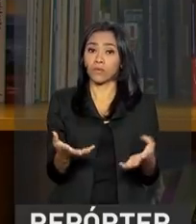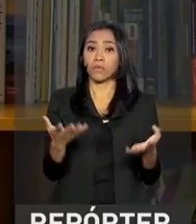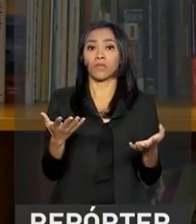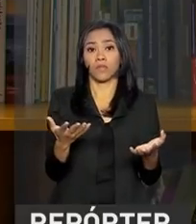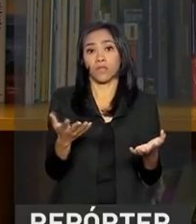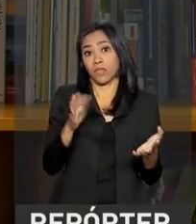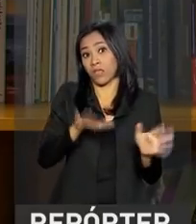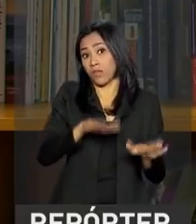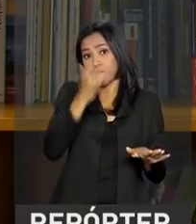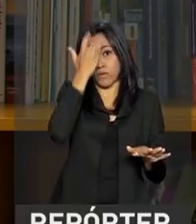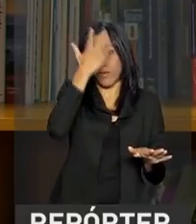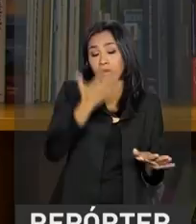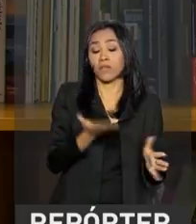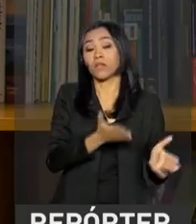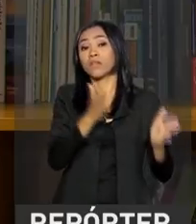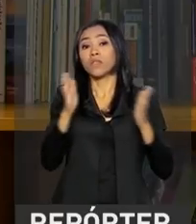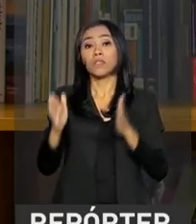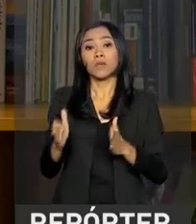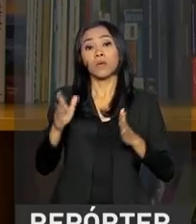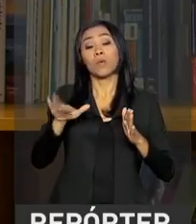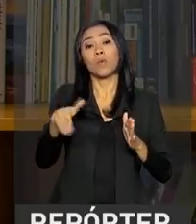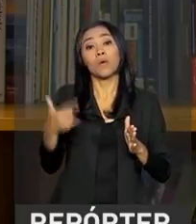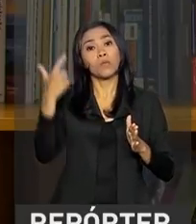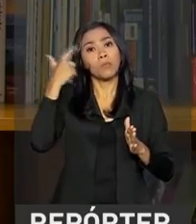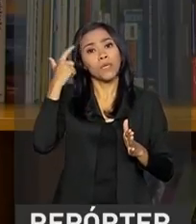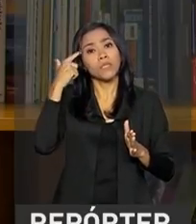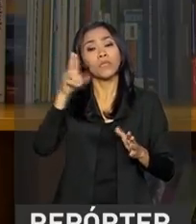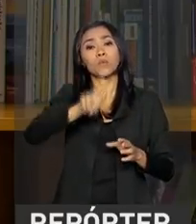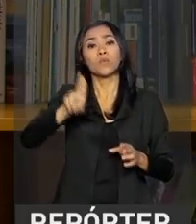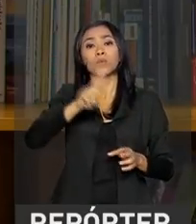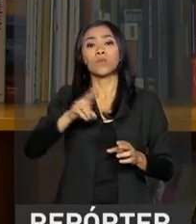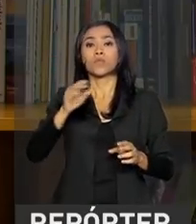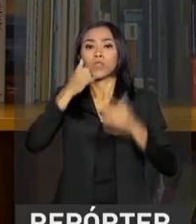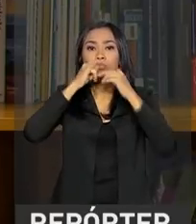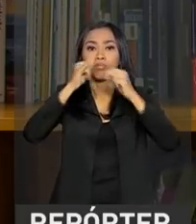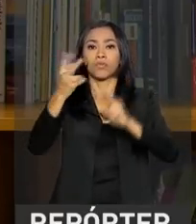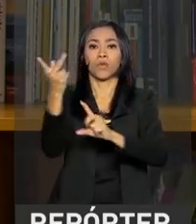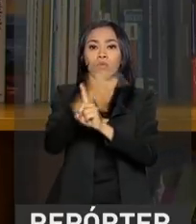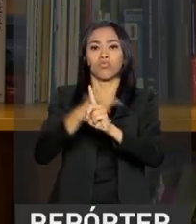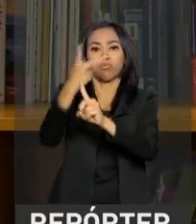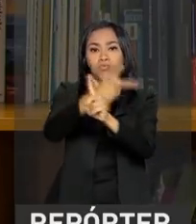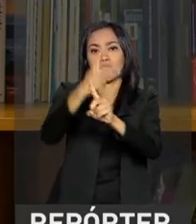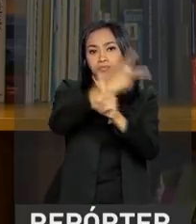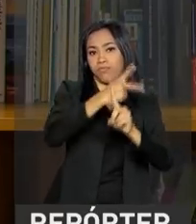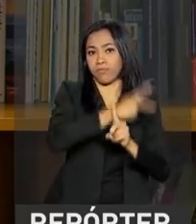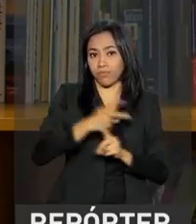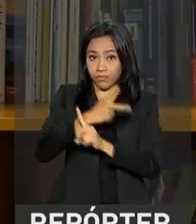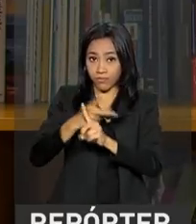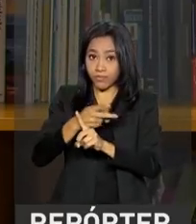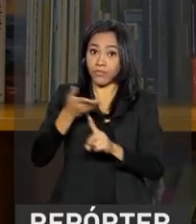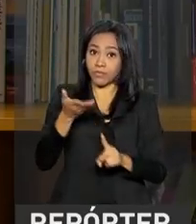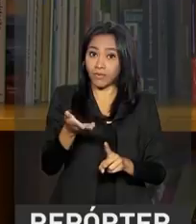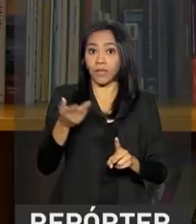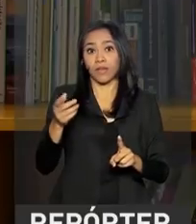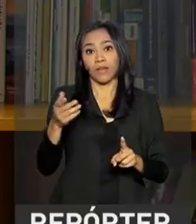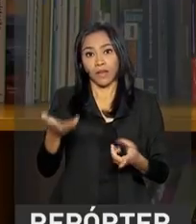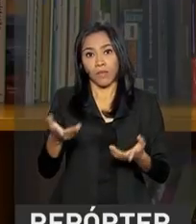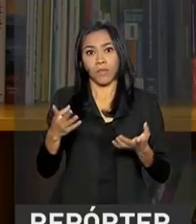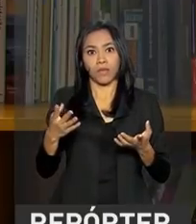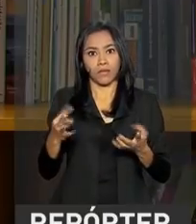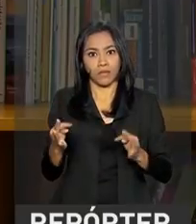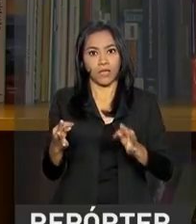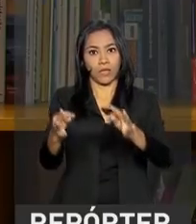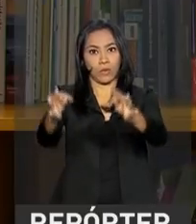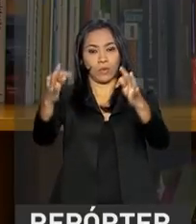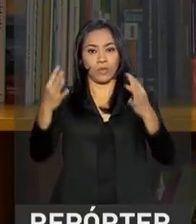fácil quando você pensa uma é única que também pode ser ela talvez hoje está a tecnologia mais difundido e mais